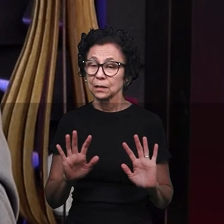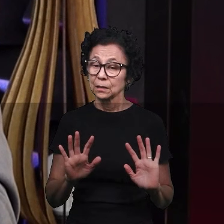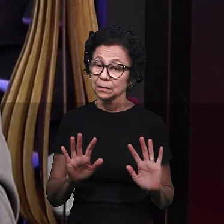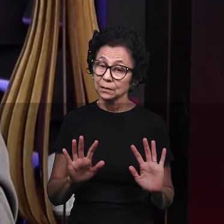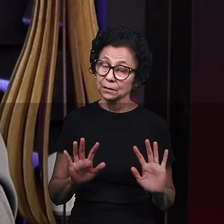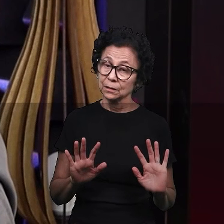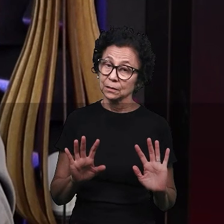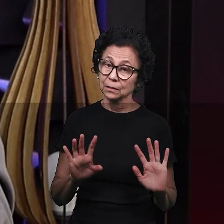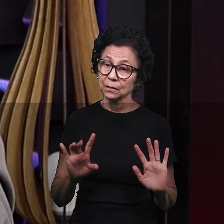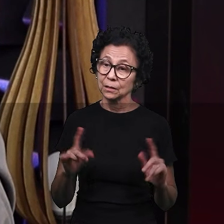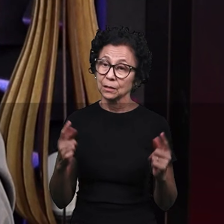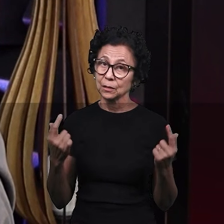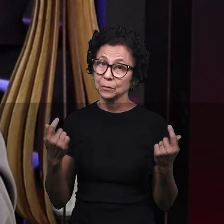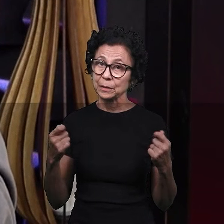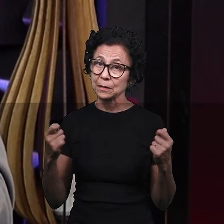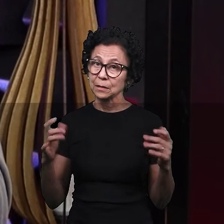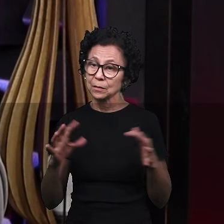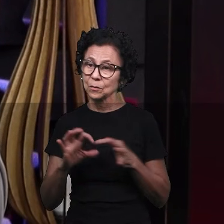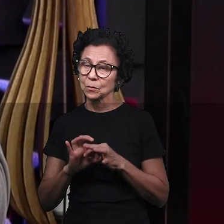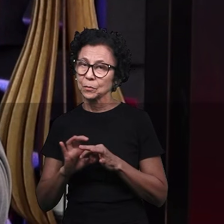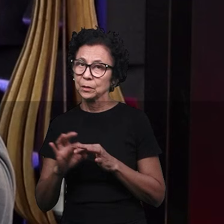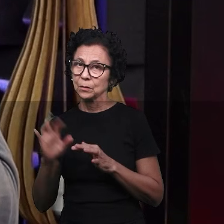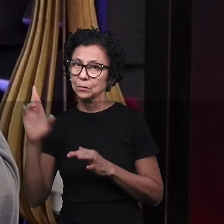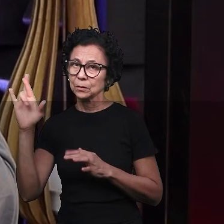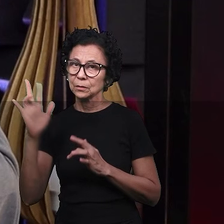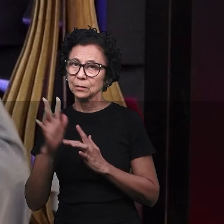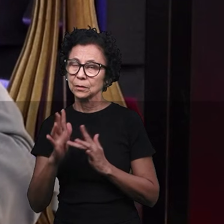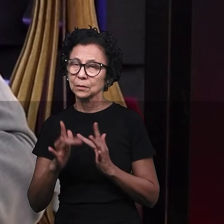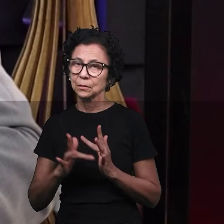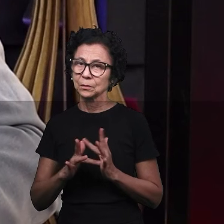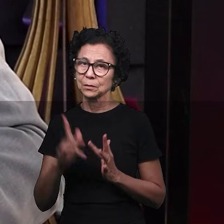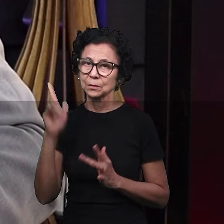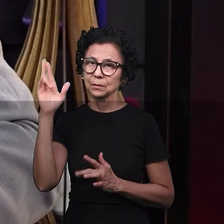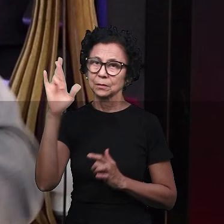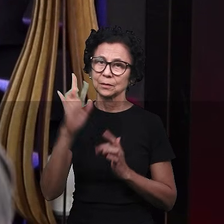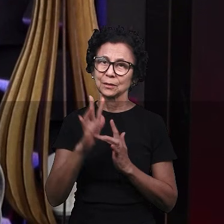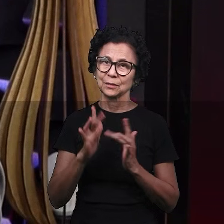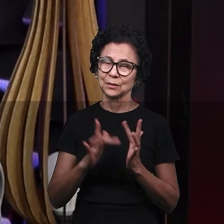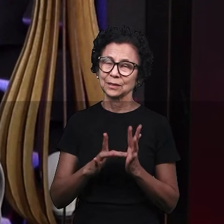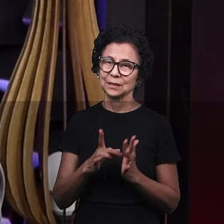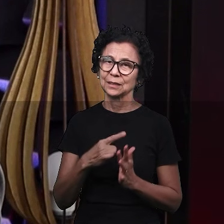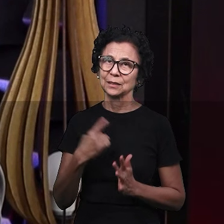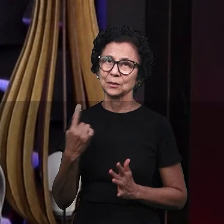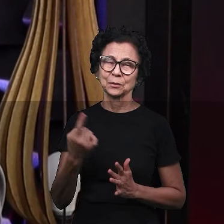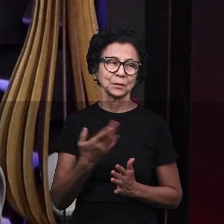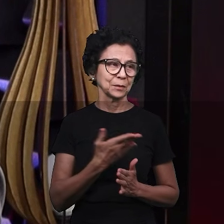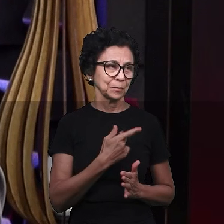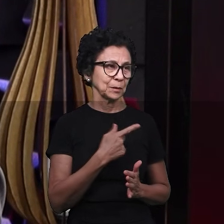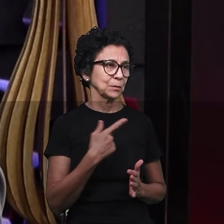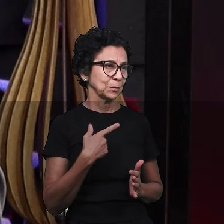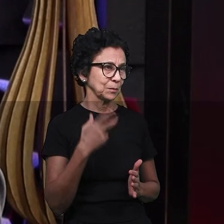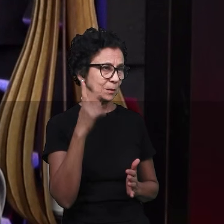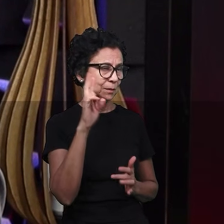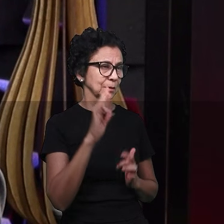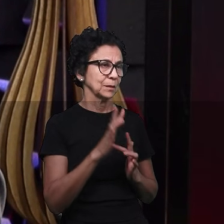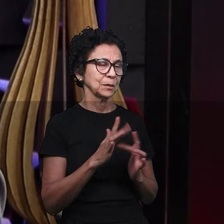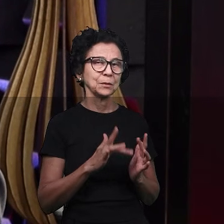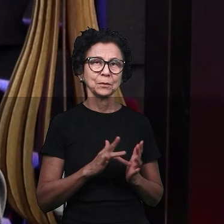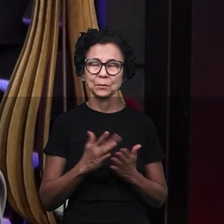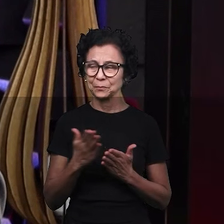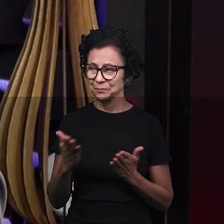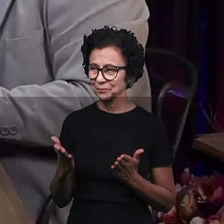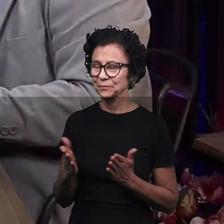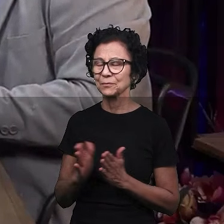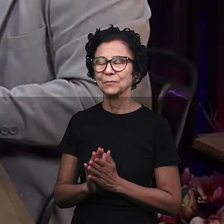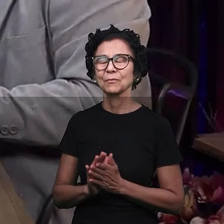fugirmos disso. O momento é de nós termos o Senhor muito próximo das nossas vidas. Amém. A todos, a paz do Senhor Jesus, a paz do Senhor Pastor